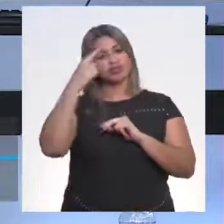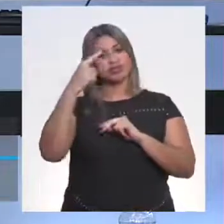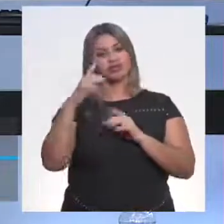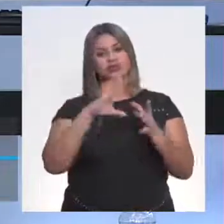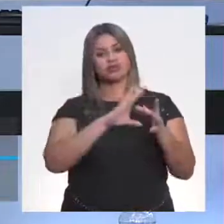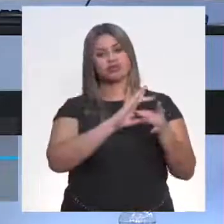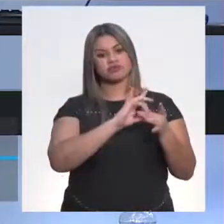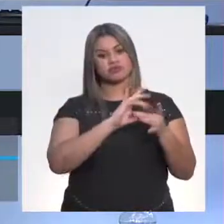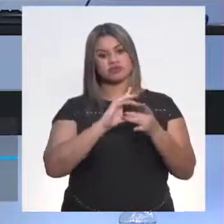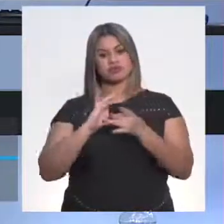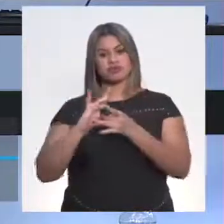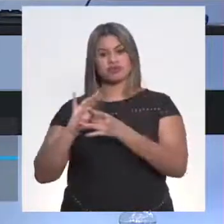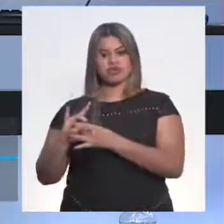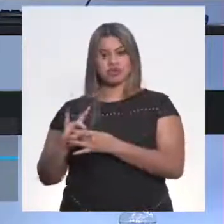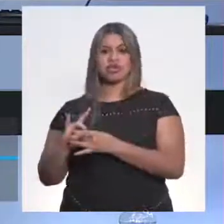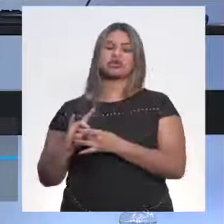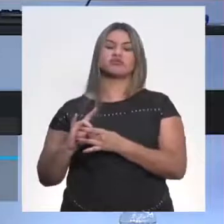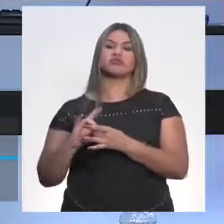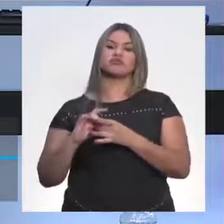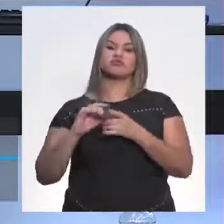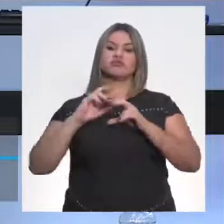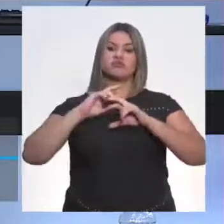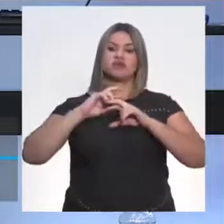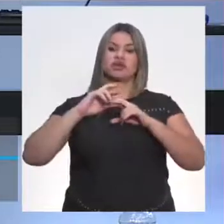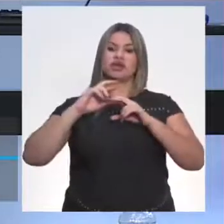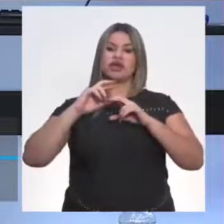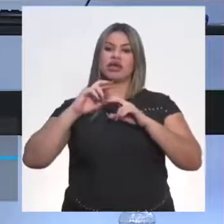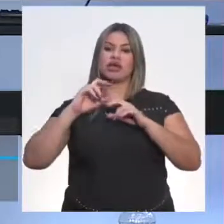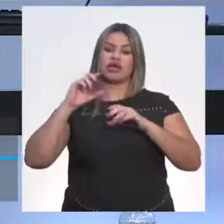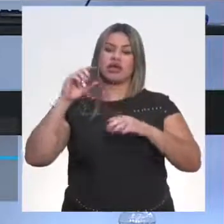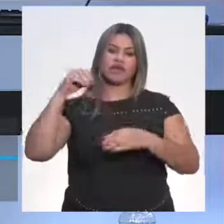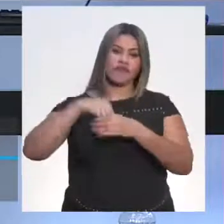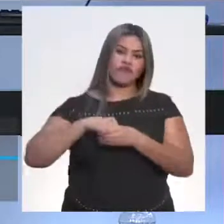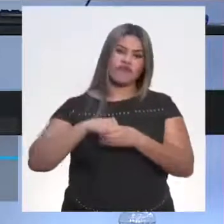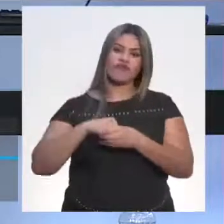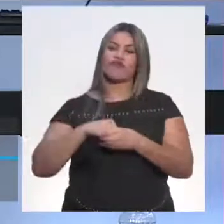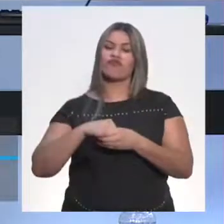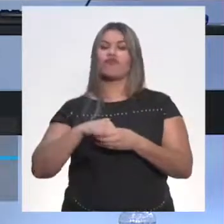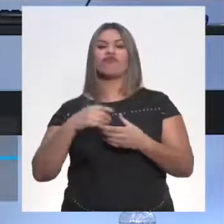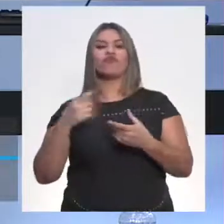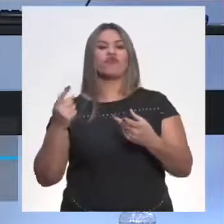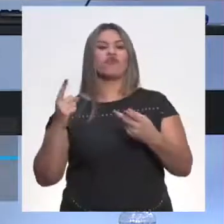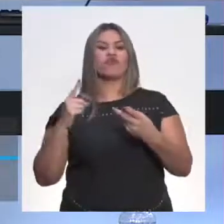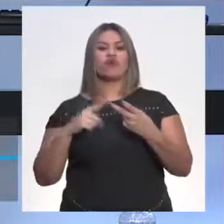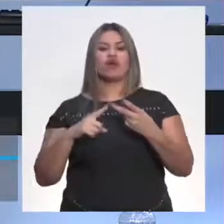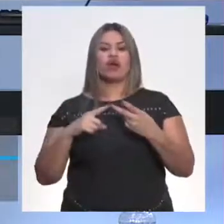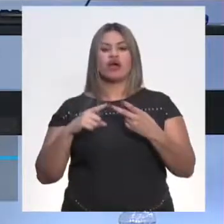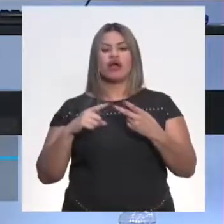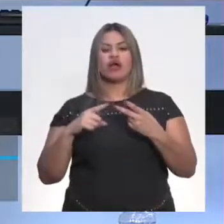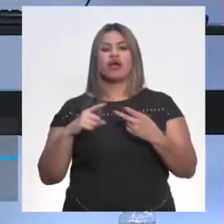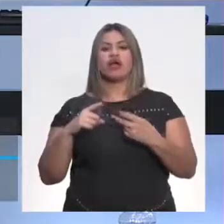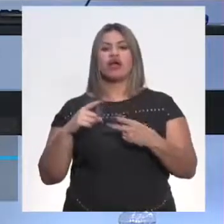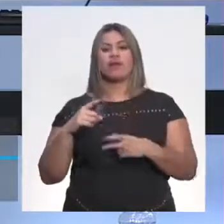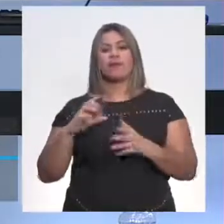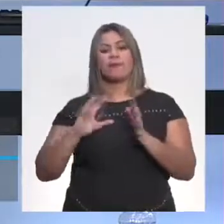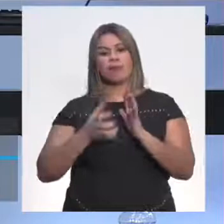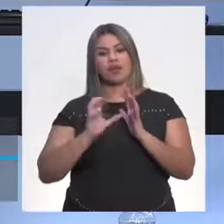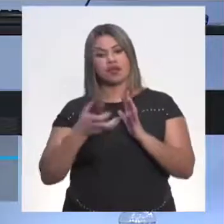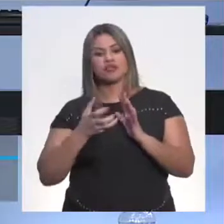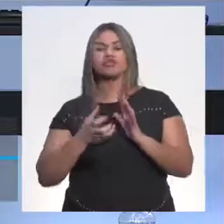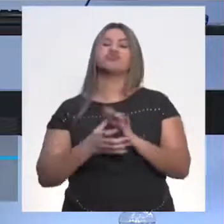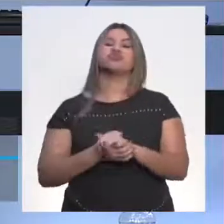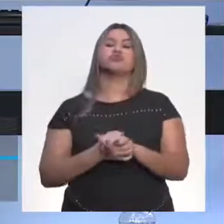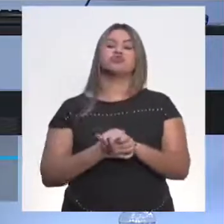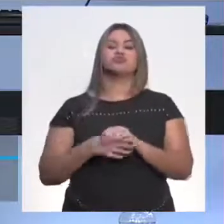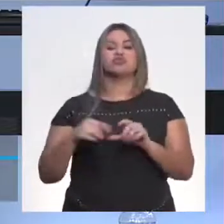contexto de pensarmos o sistema eleitoral o sistema partidário é nós temos as questões relativas a